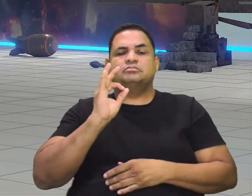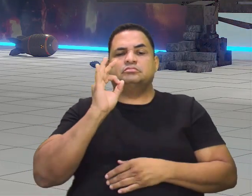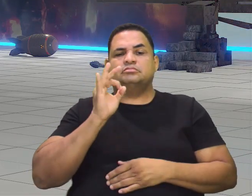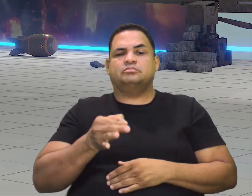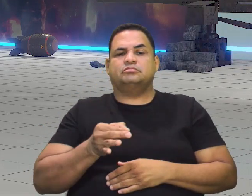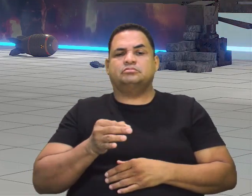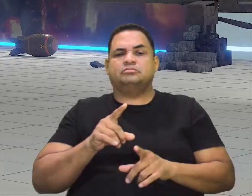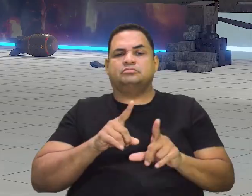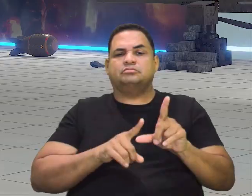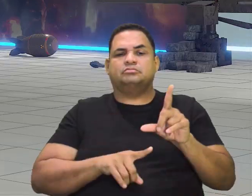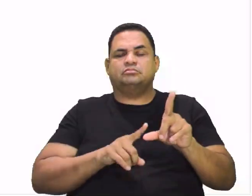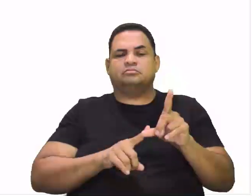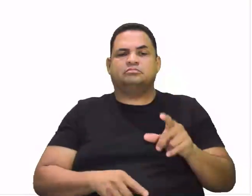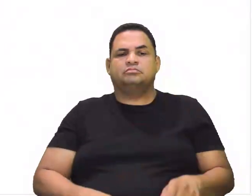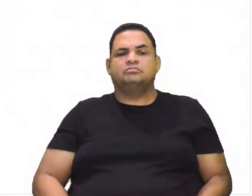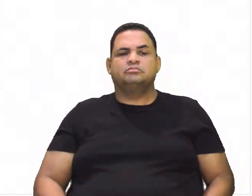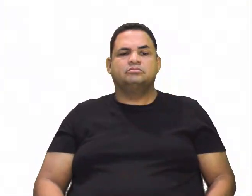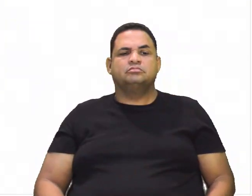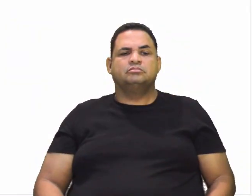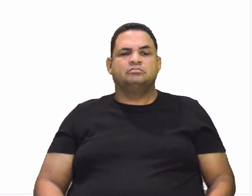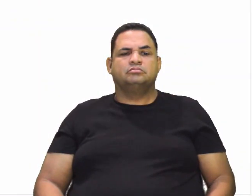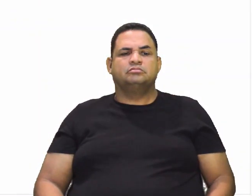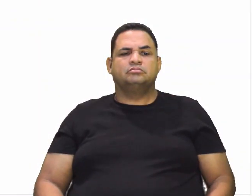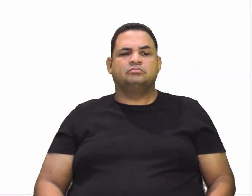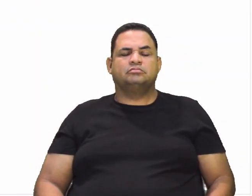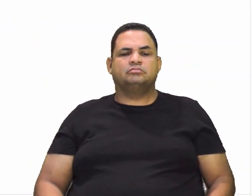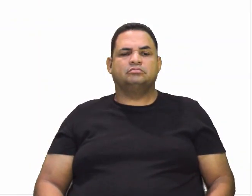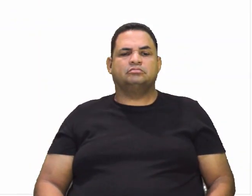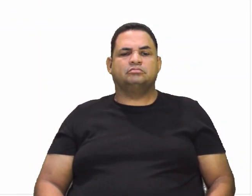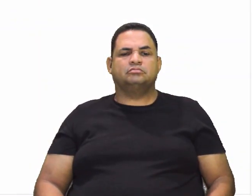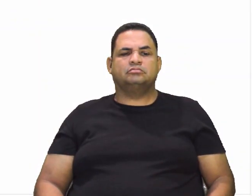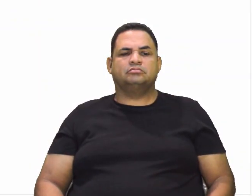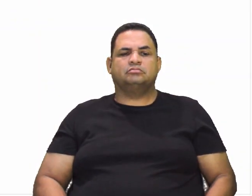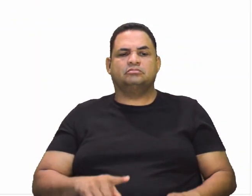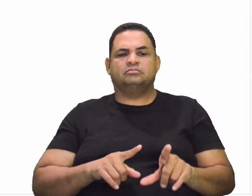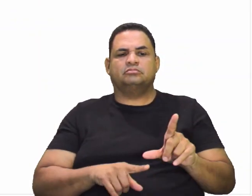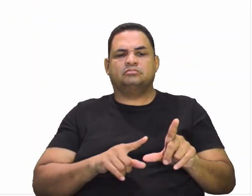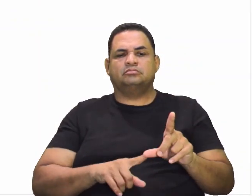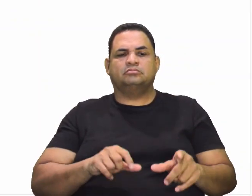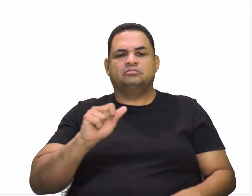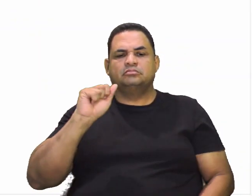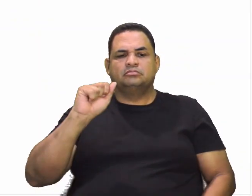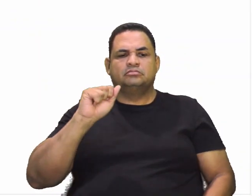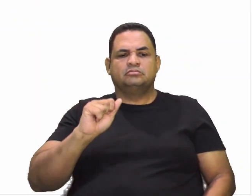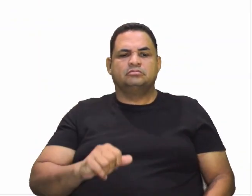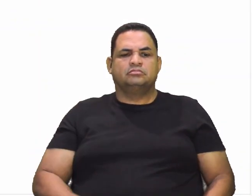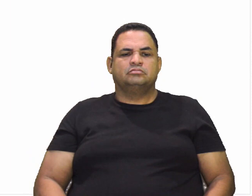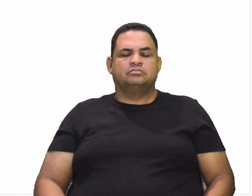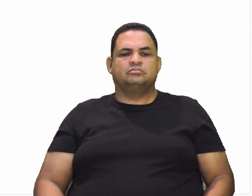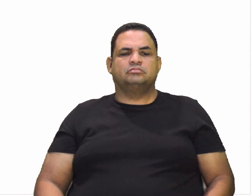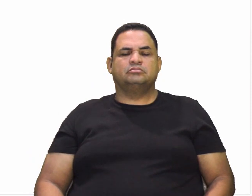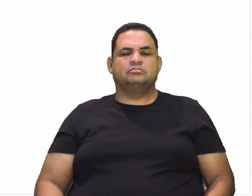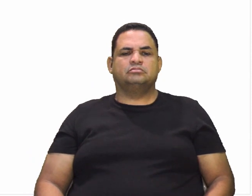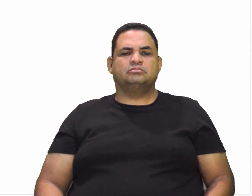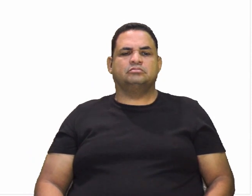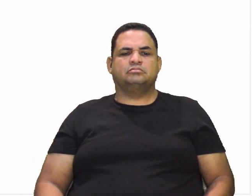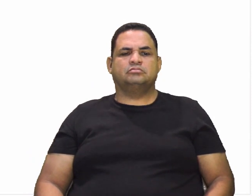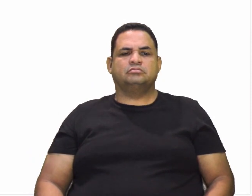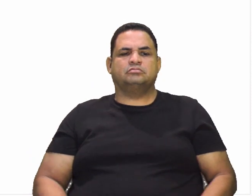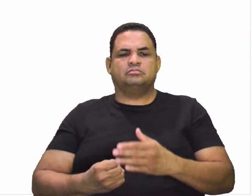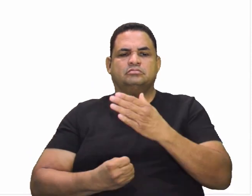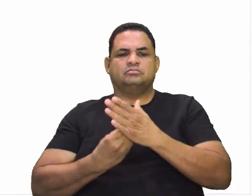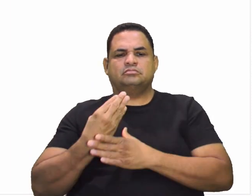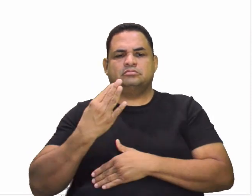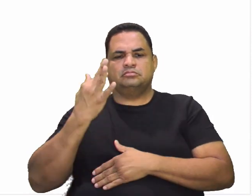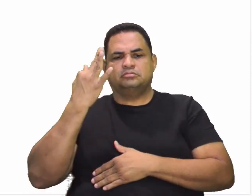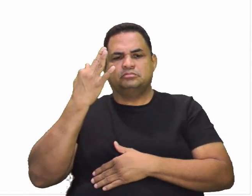a letra na tela para vocês. É justamente a letra A,